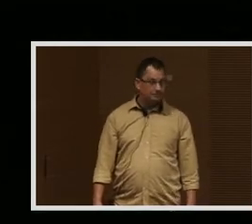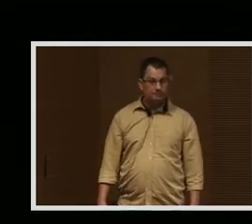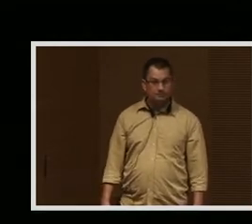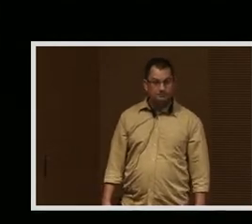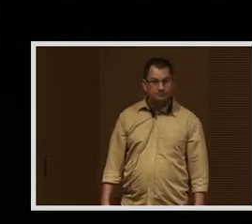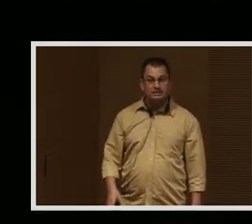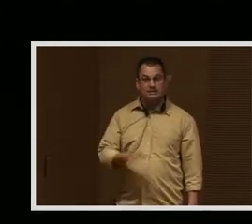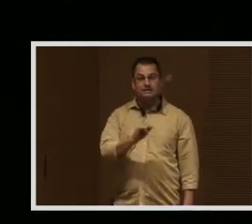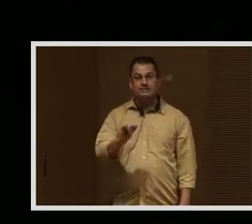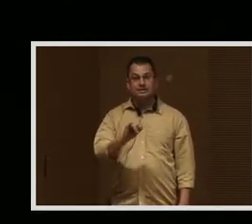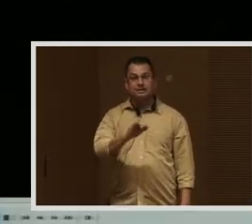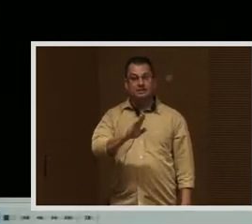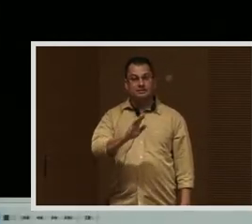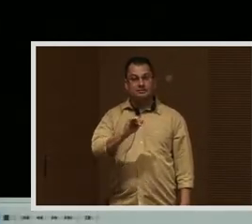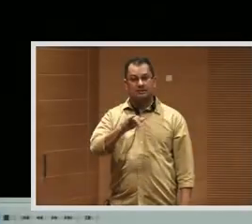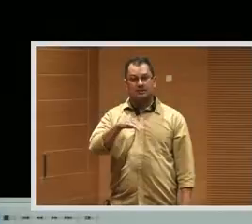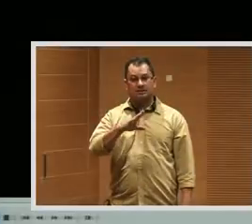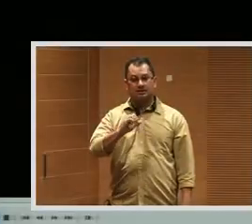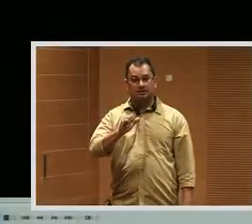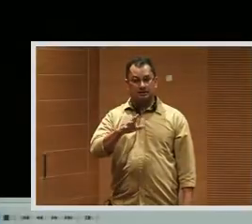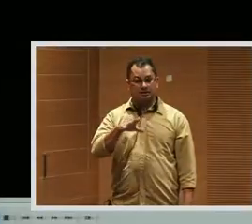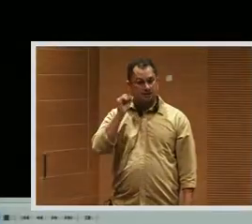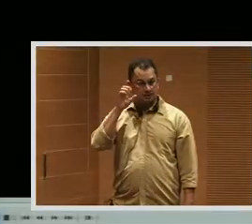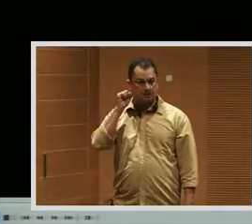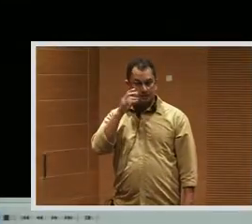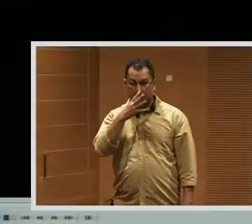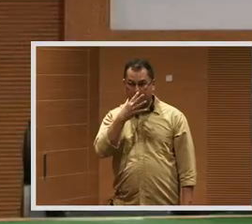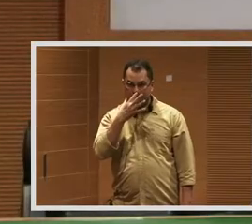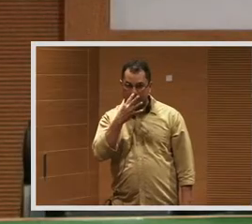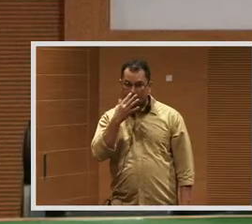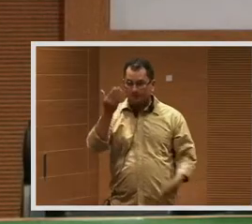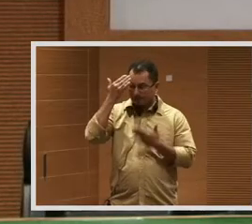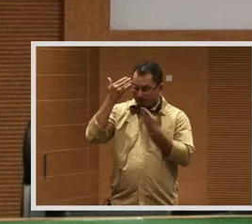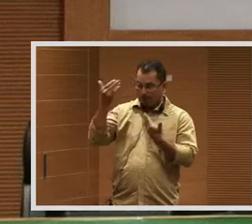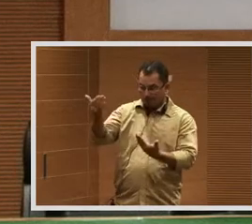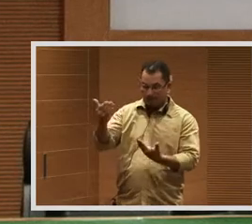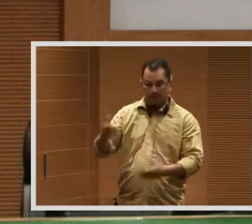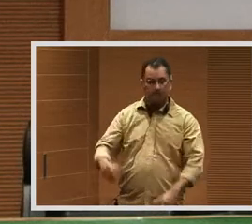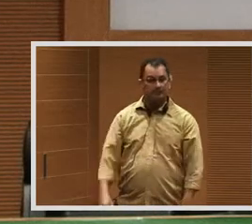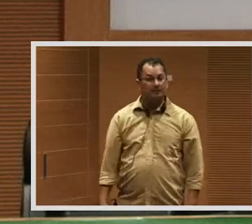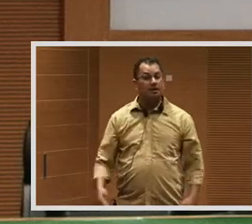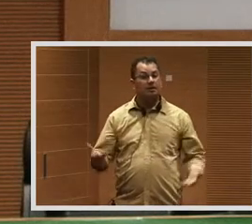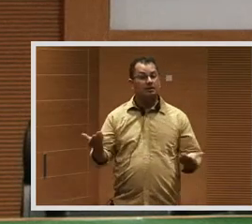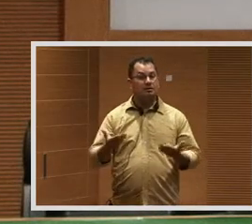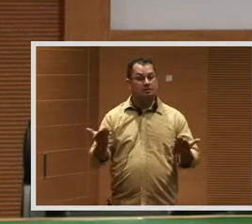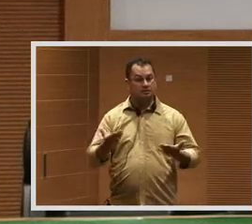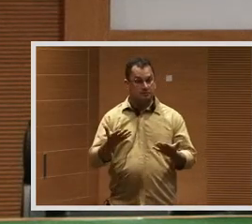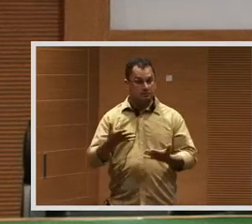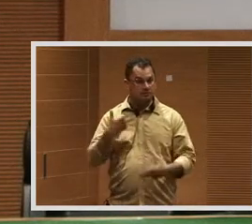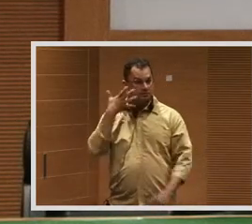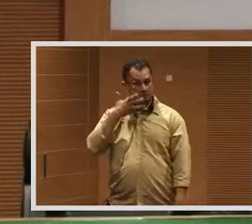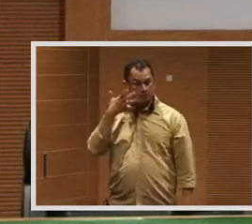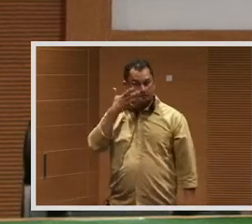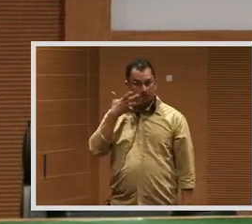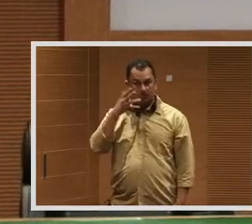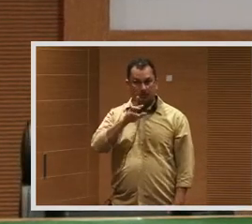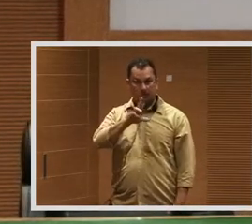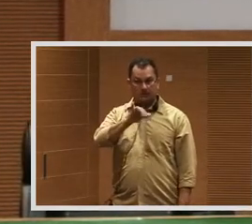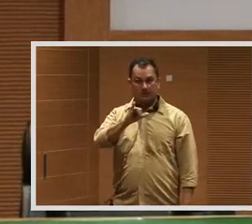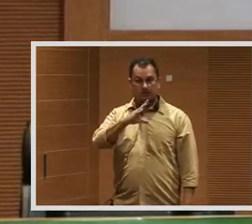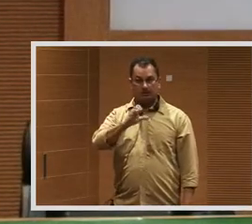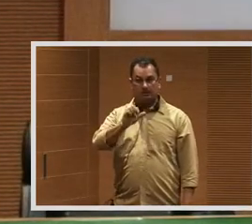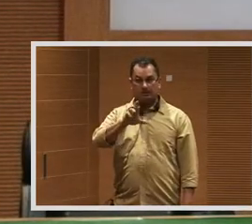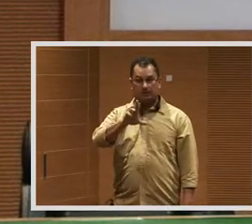Bem, se a Bianca estiver ouvindo... Obrigada, Bianca. Agora vamos ouvir o Ricardo